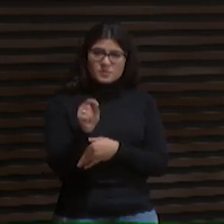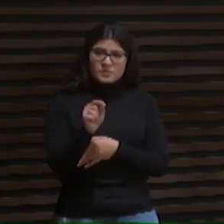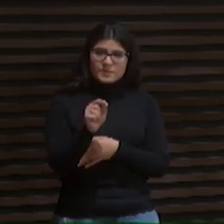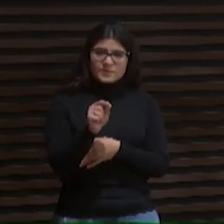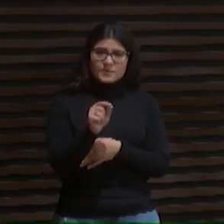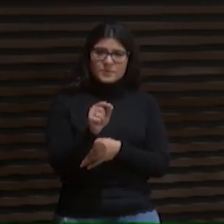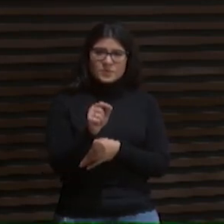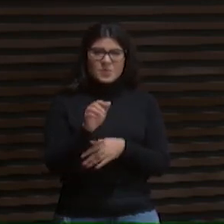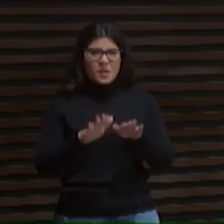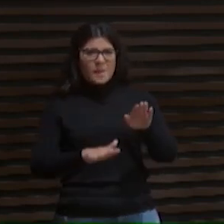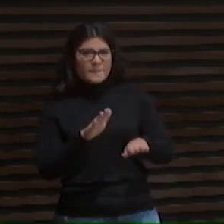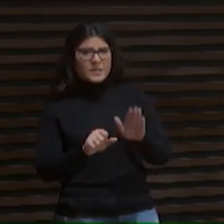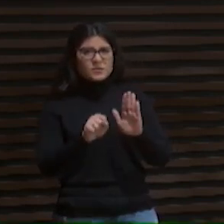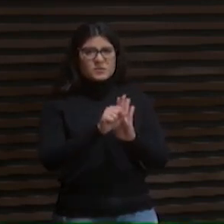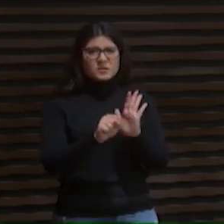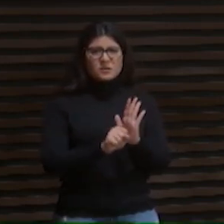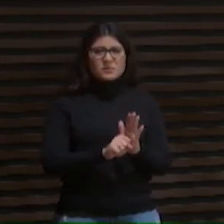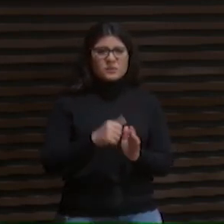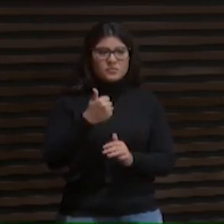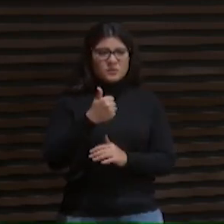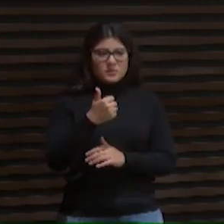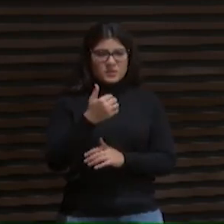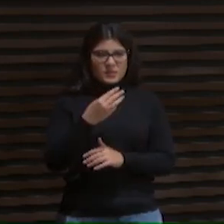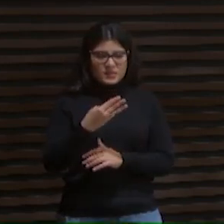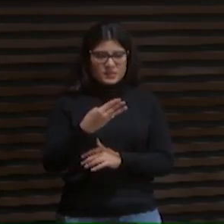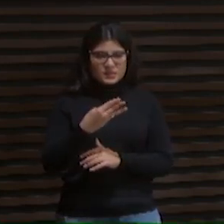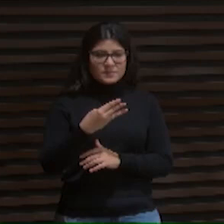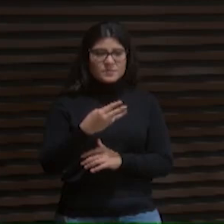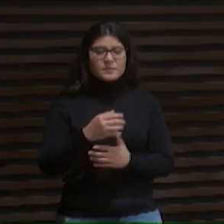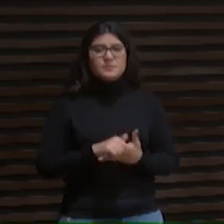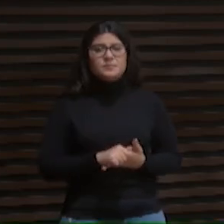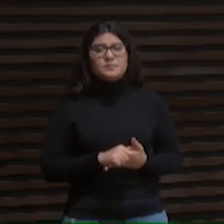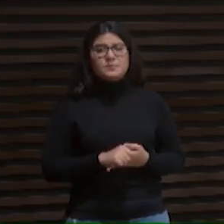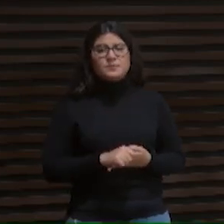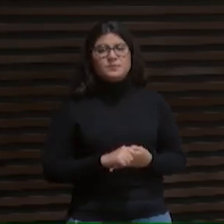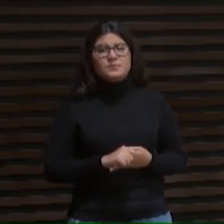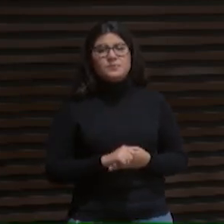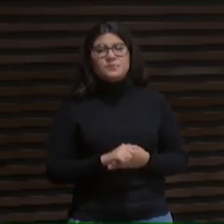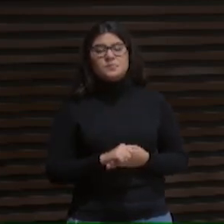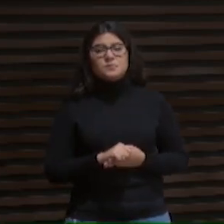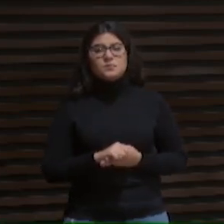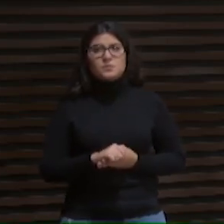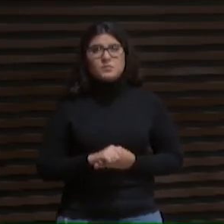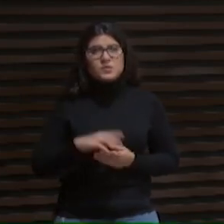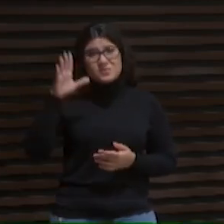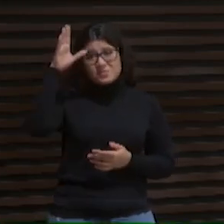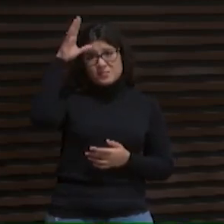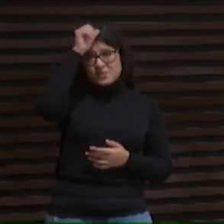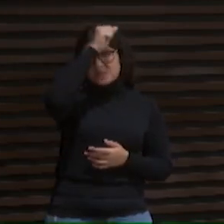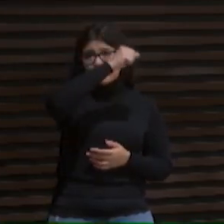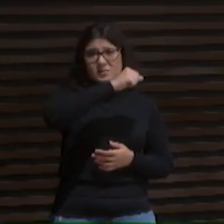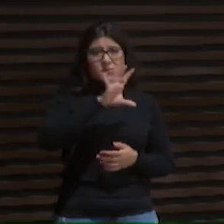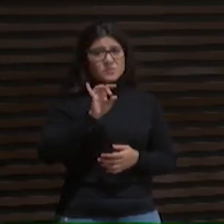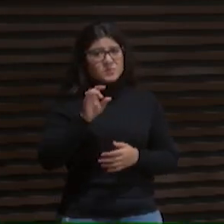pelo século XIII apenas. Os versículos, então, houve uma maior compreensão de como eles são somente no